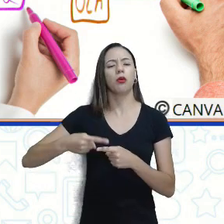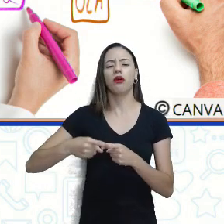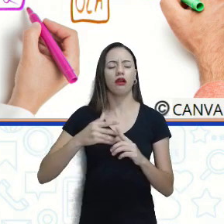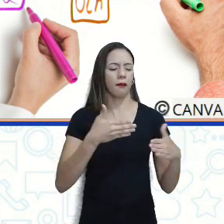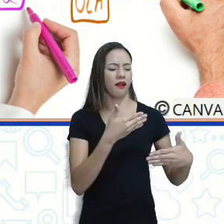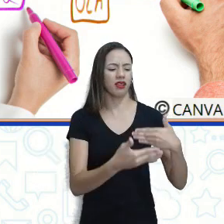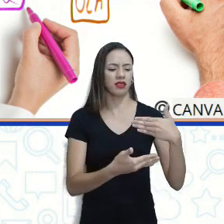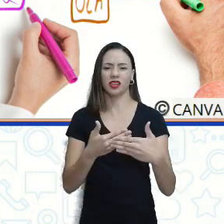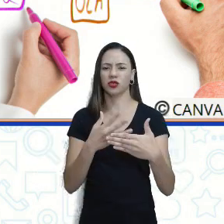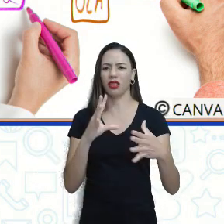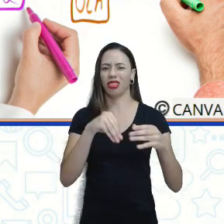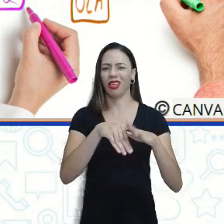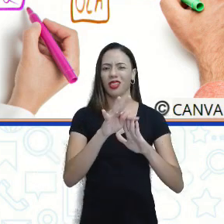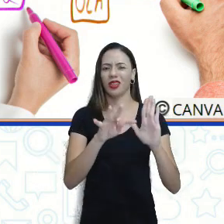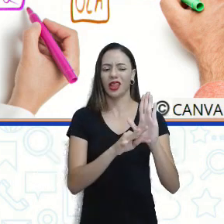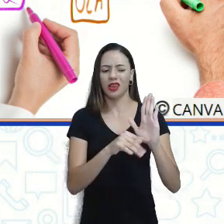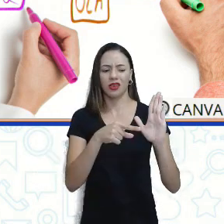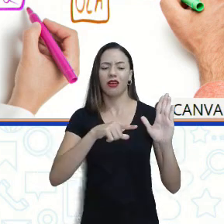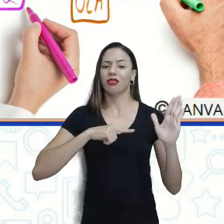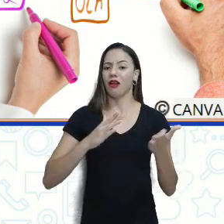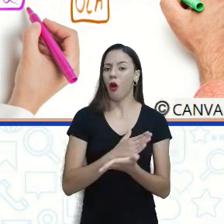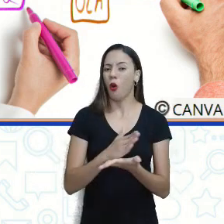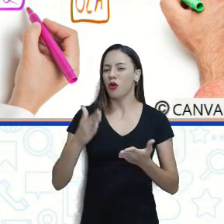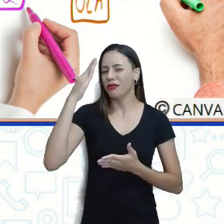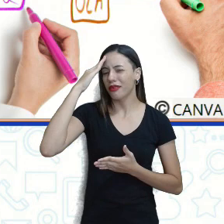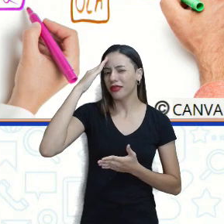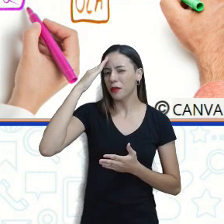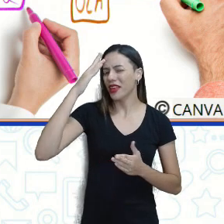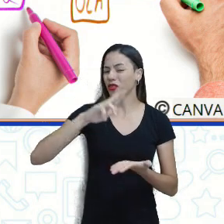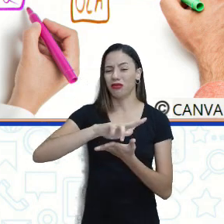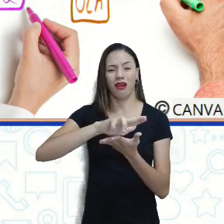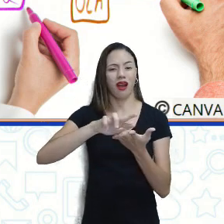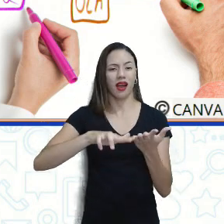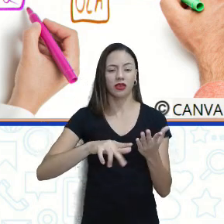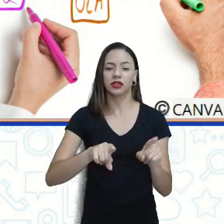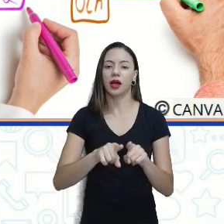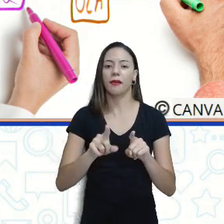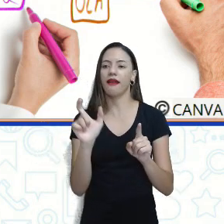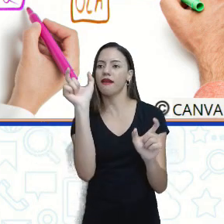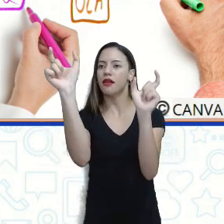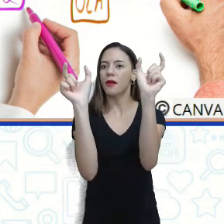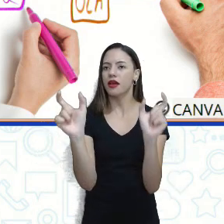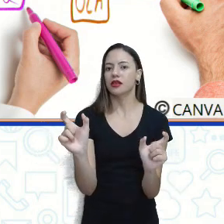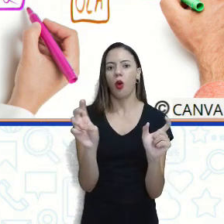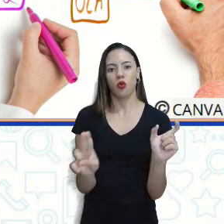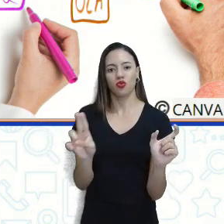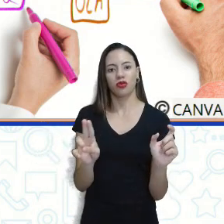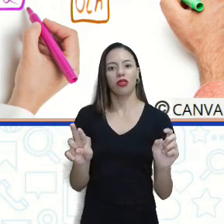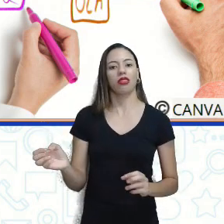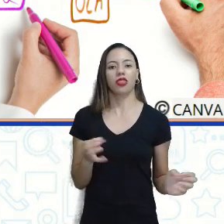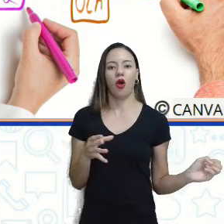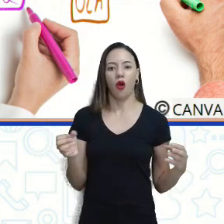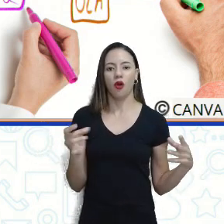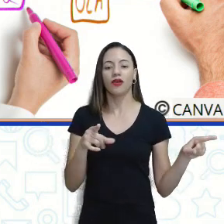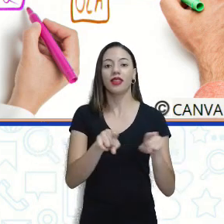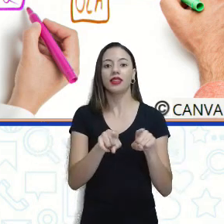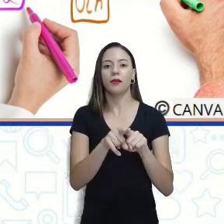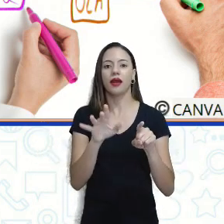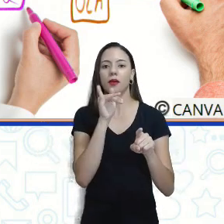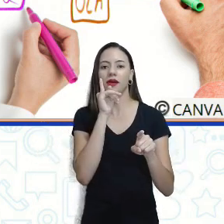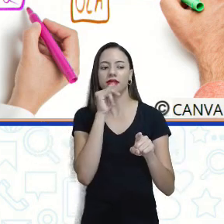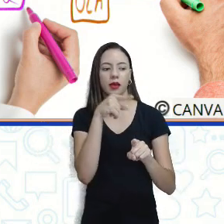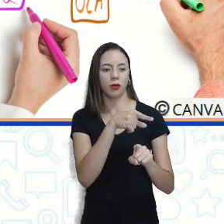texto podem ocorrer interpretações diversas, uso de novas expressões e adequação à realidade